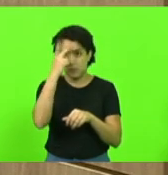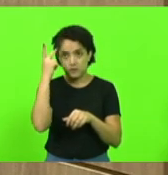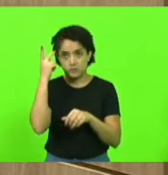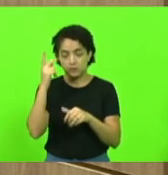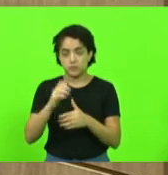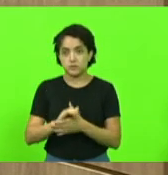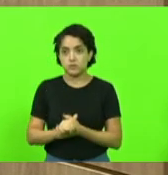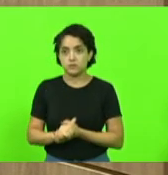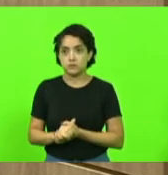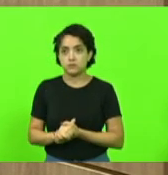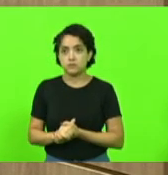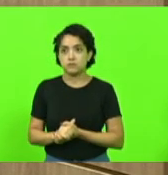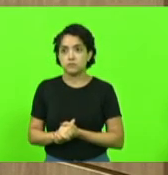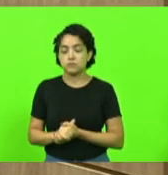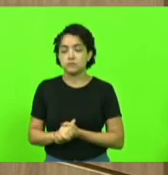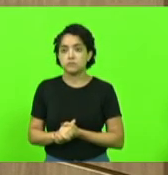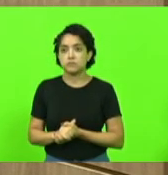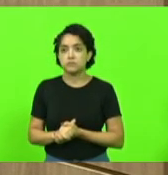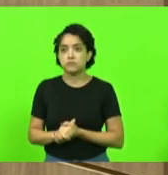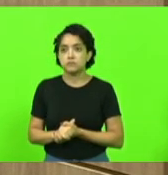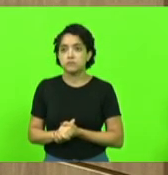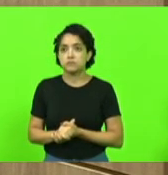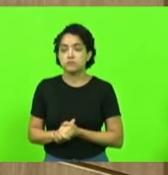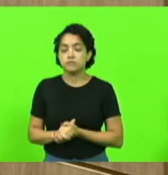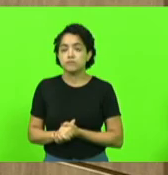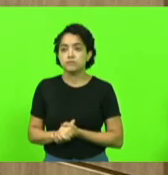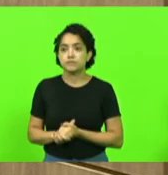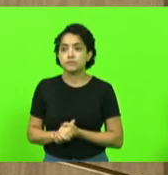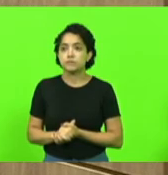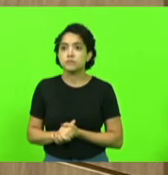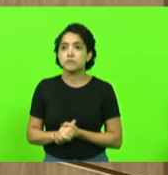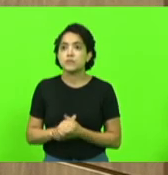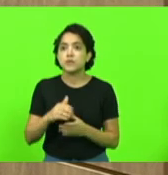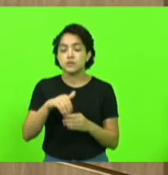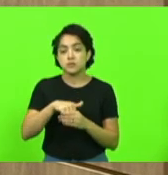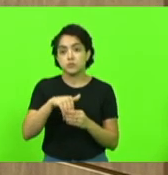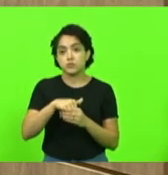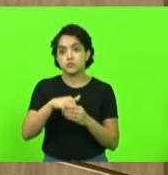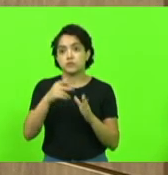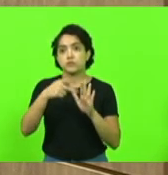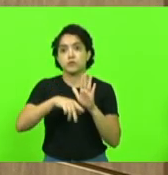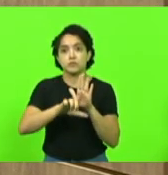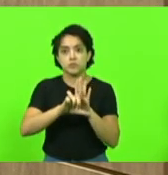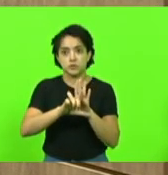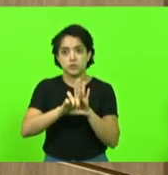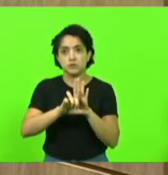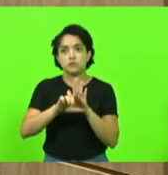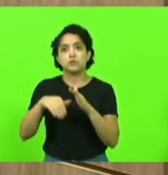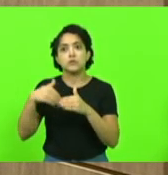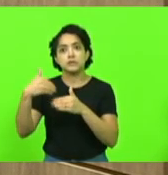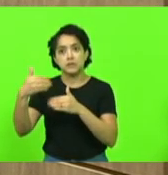presidente. A gente está votando projeto, né? Nós estamos votando projeto. Na sequência, a gente vota o pedido de destaque.